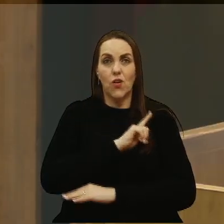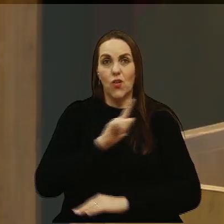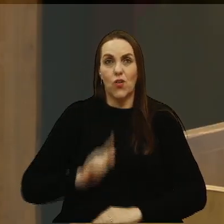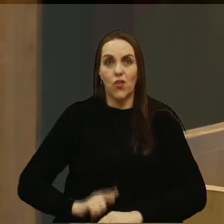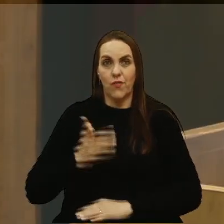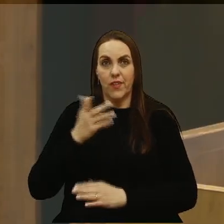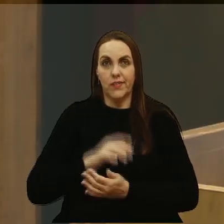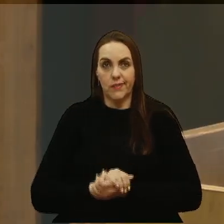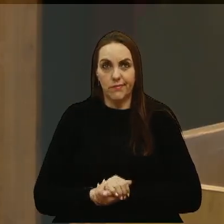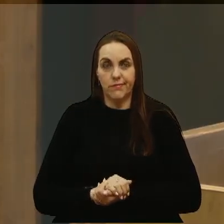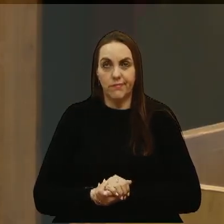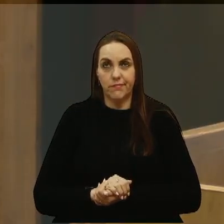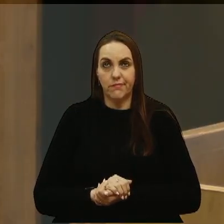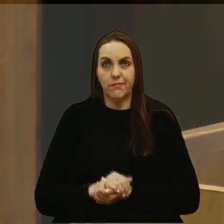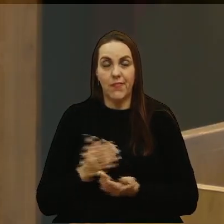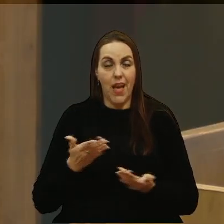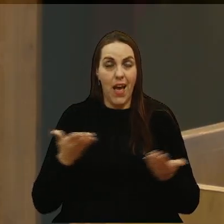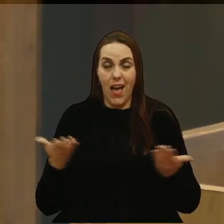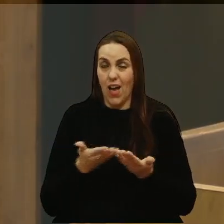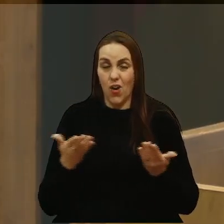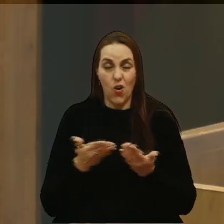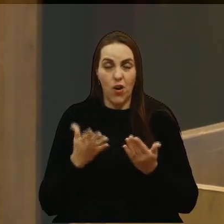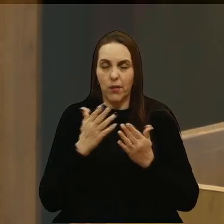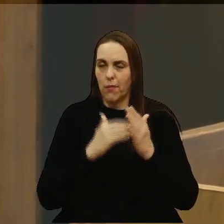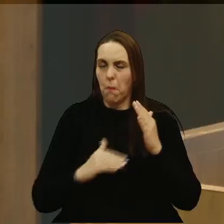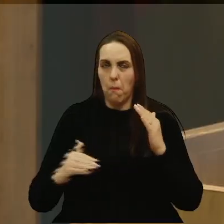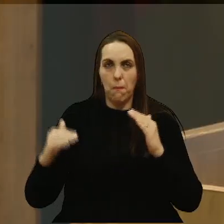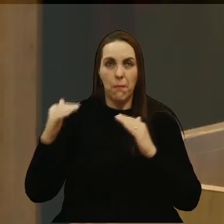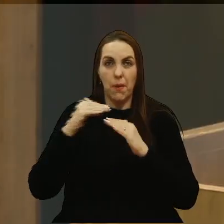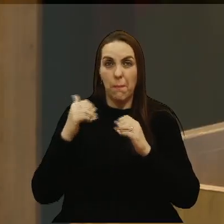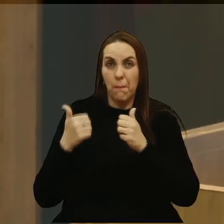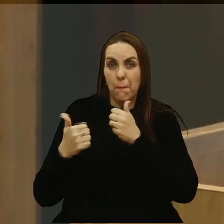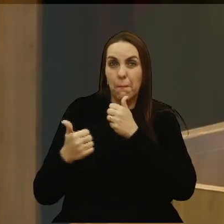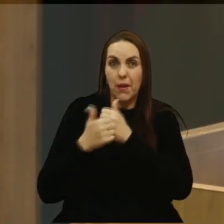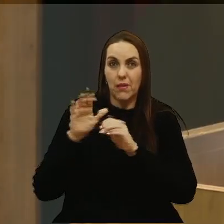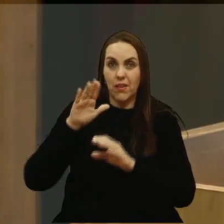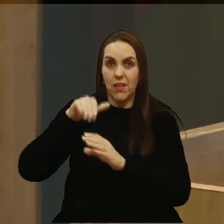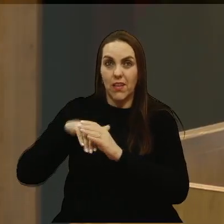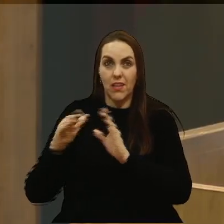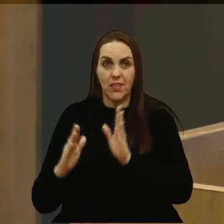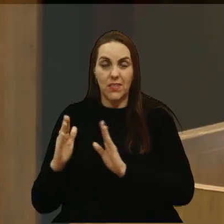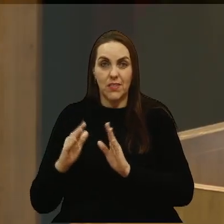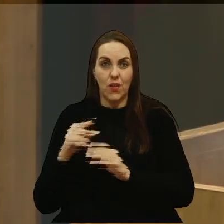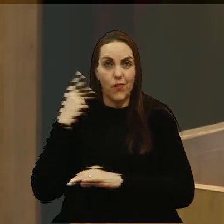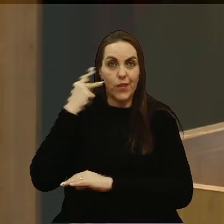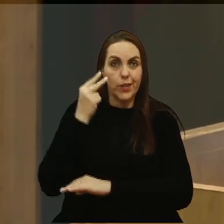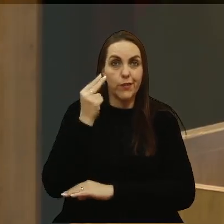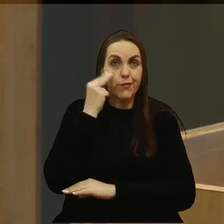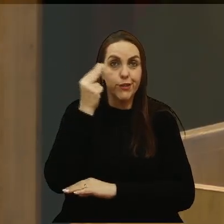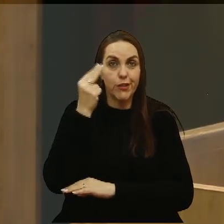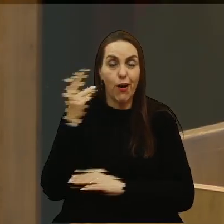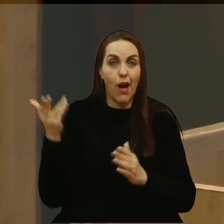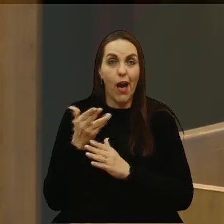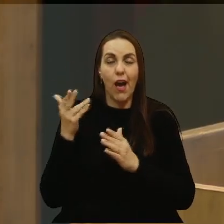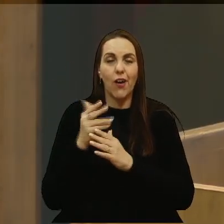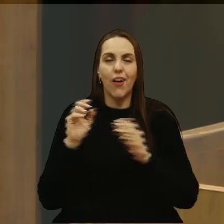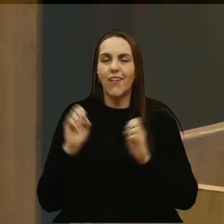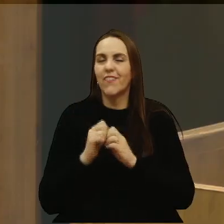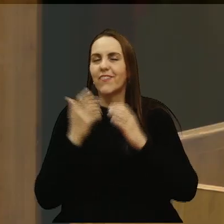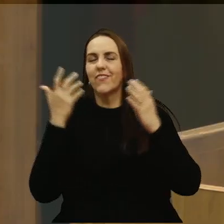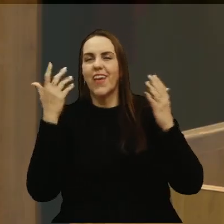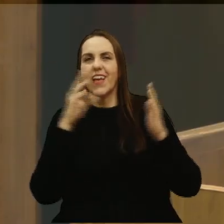E agora, né, para coroar, às vésperas da eleição, vereador Fontinel, a farra das emendas para os